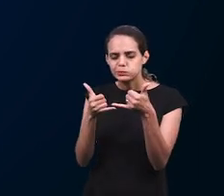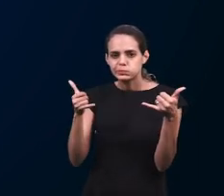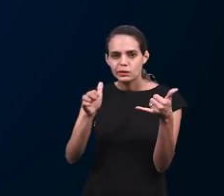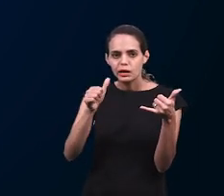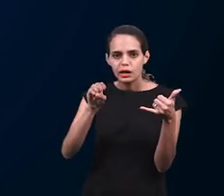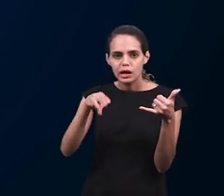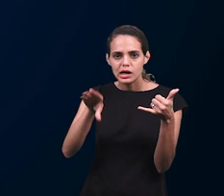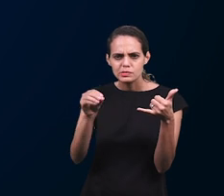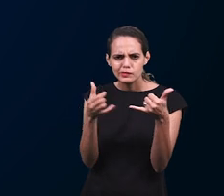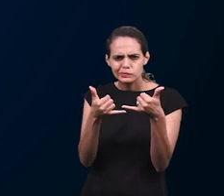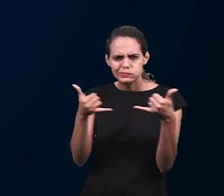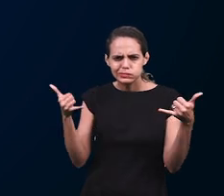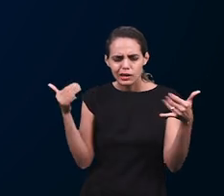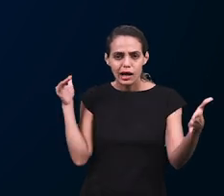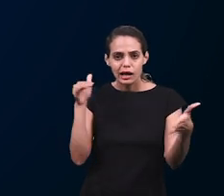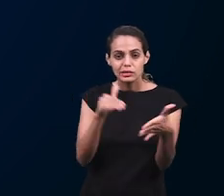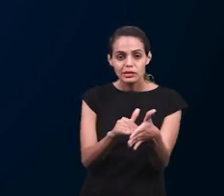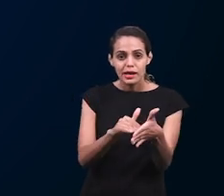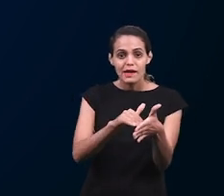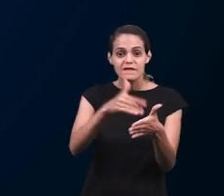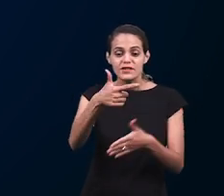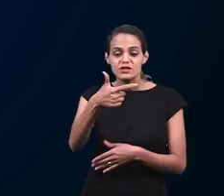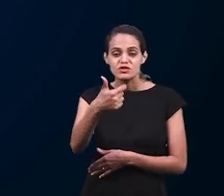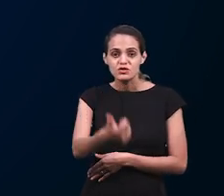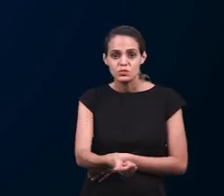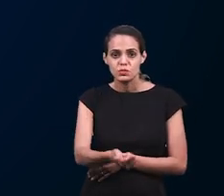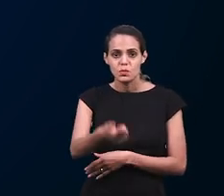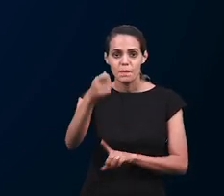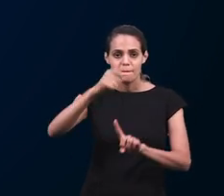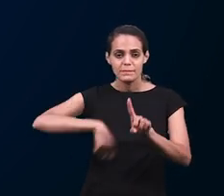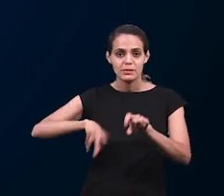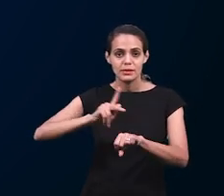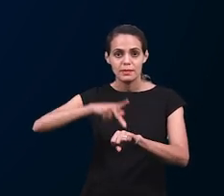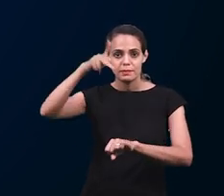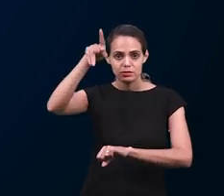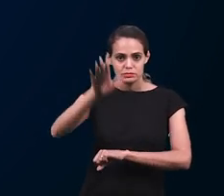asmos, até 21 do mês à tarde.